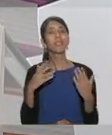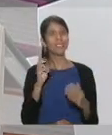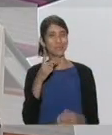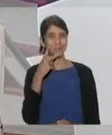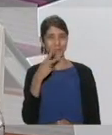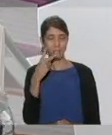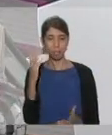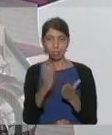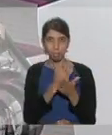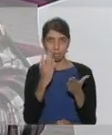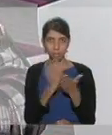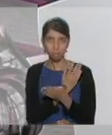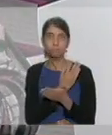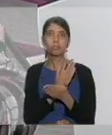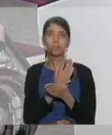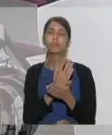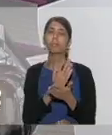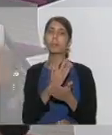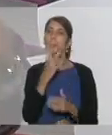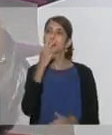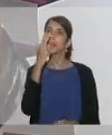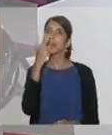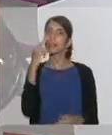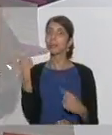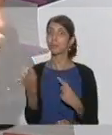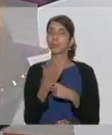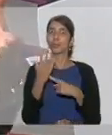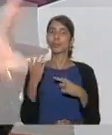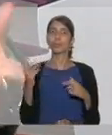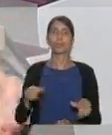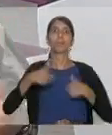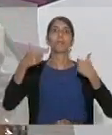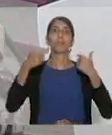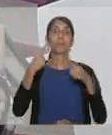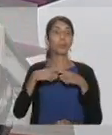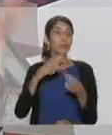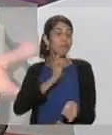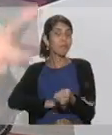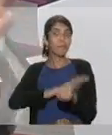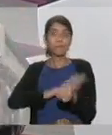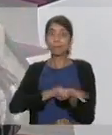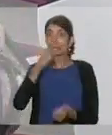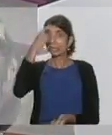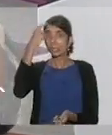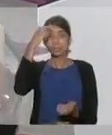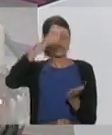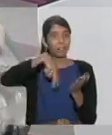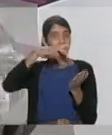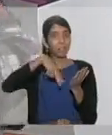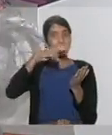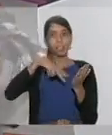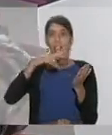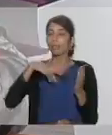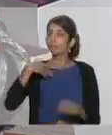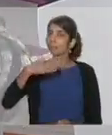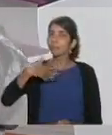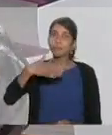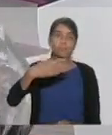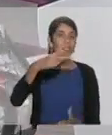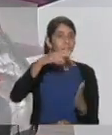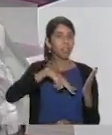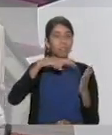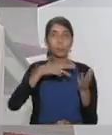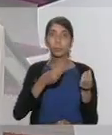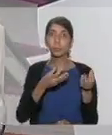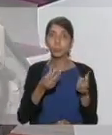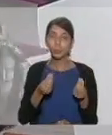eu costumo dizer que os livros foram o meu ópio e o meu milagre, porque foram mesmo. Eu me viciei, comecei a ler, ficou uma coisa assim, uma atrás da outra,